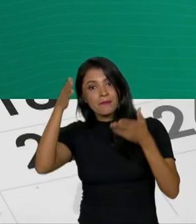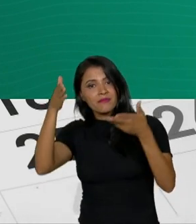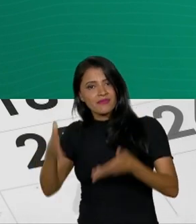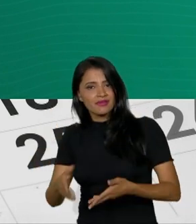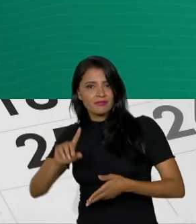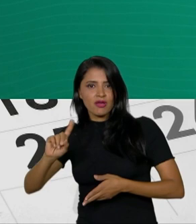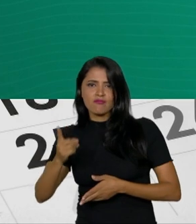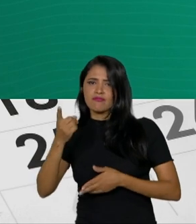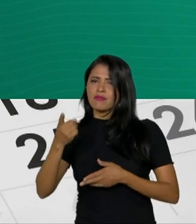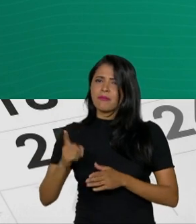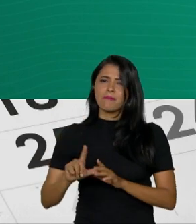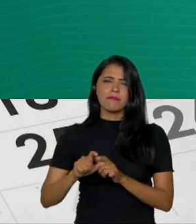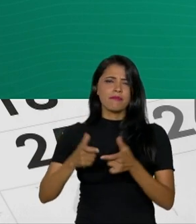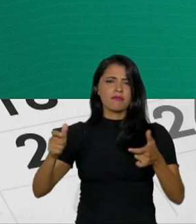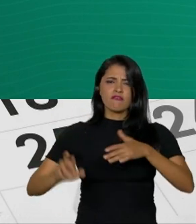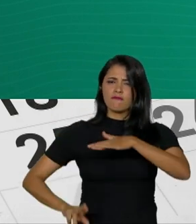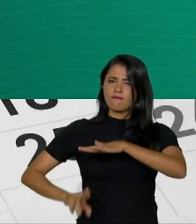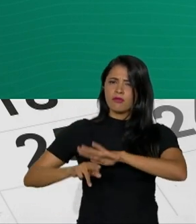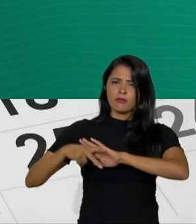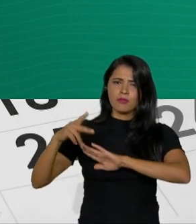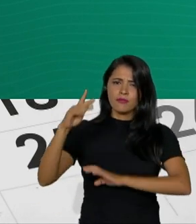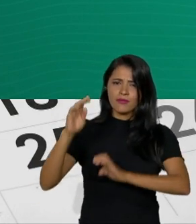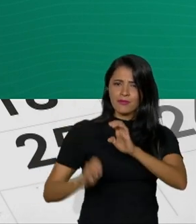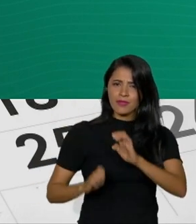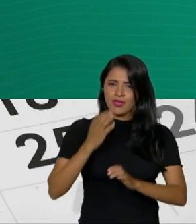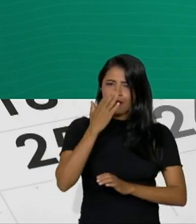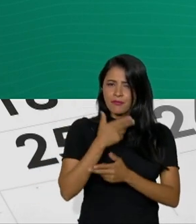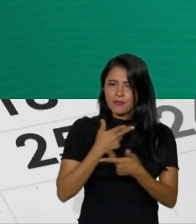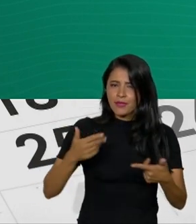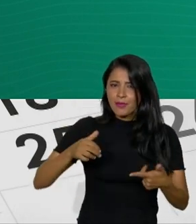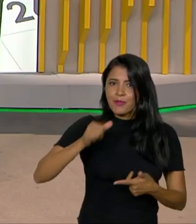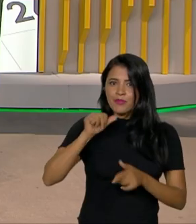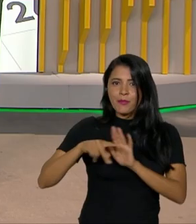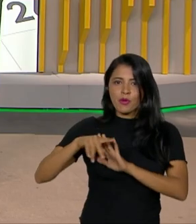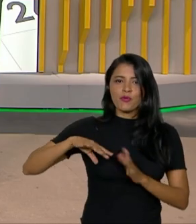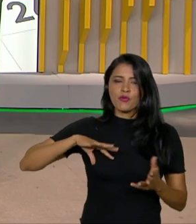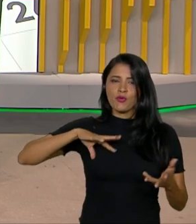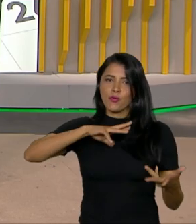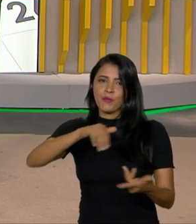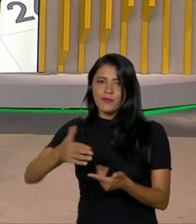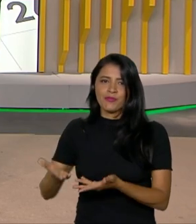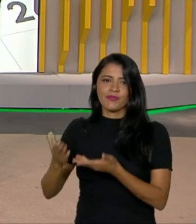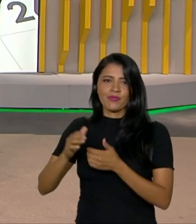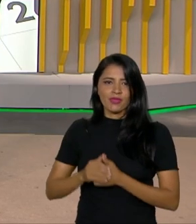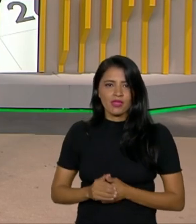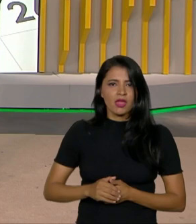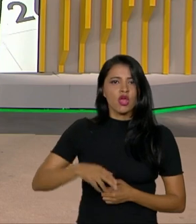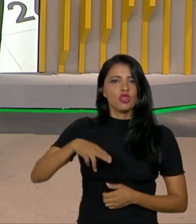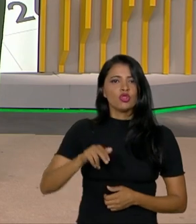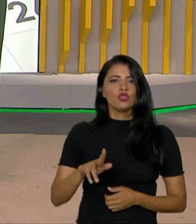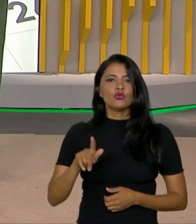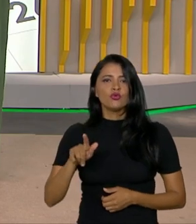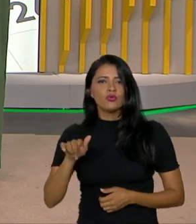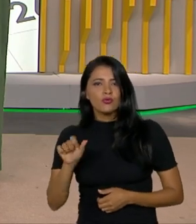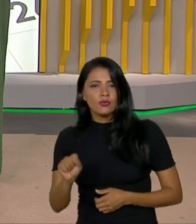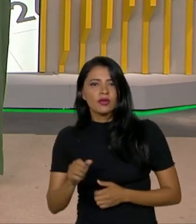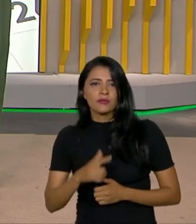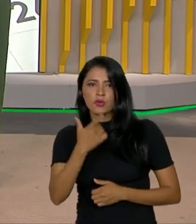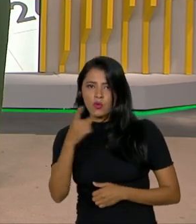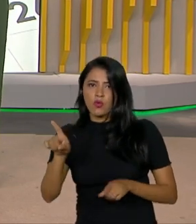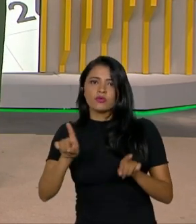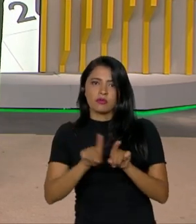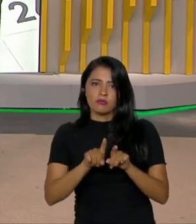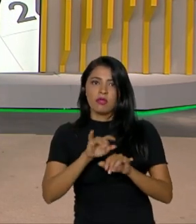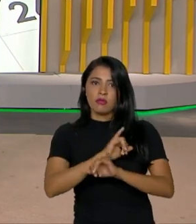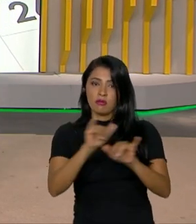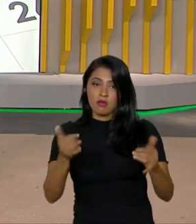de uma das maiores feiras da indústria de alimentos e bebidas do mundo, a NUGA 2023. Outra agenda que a gente destaca